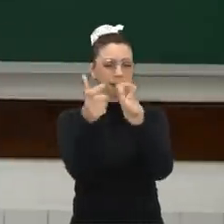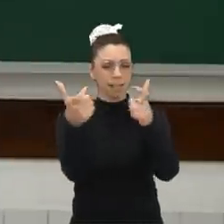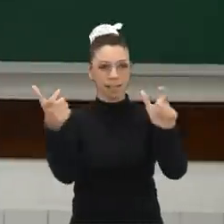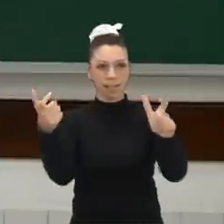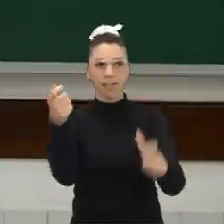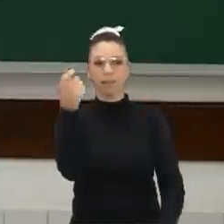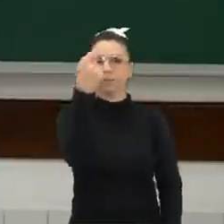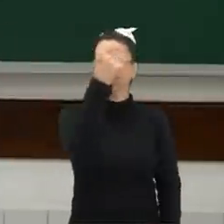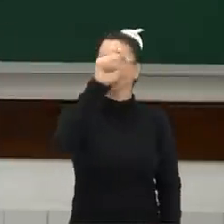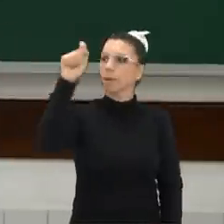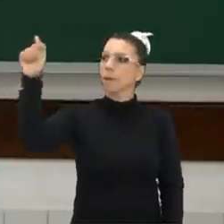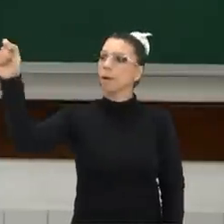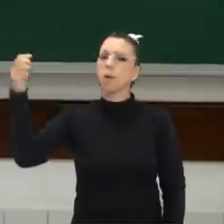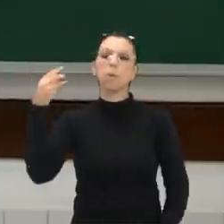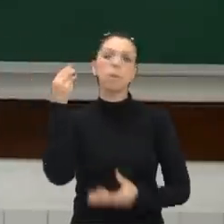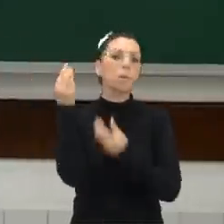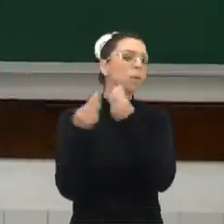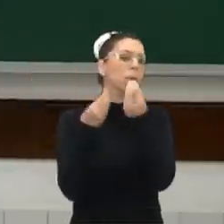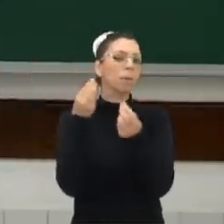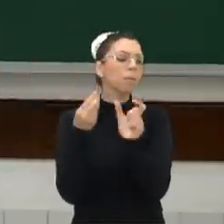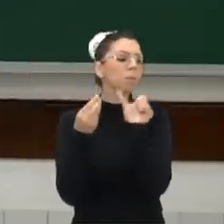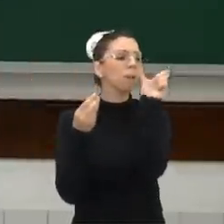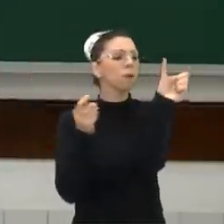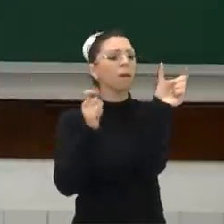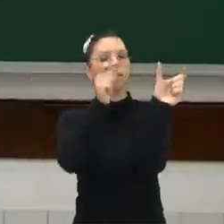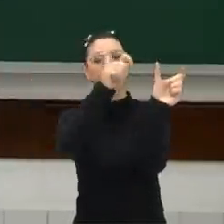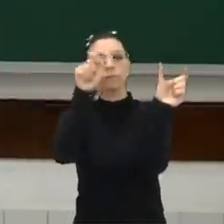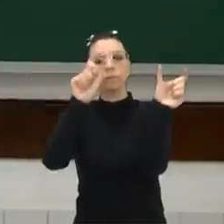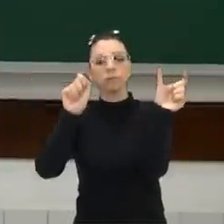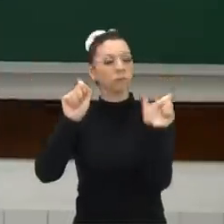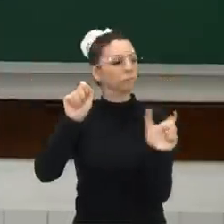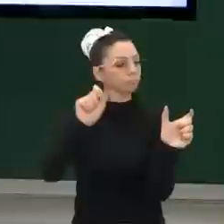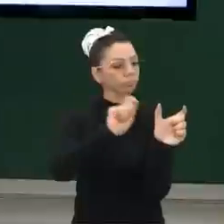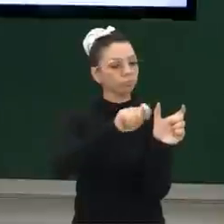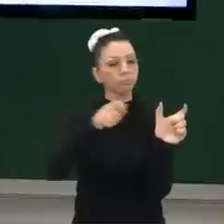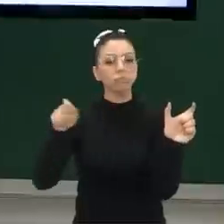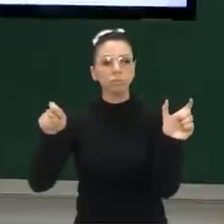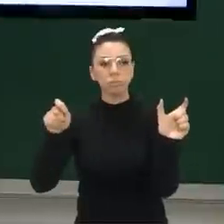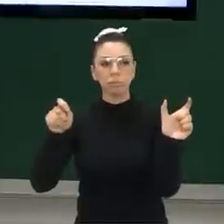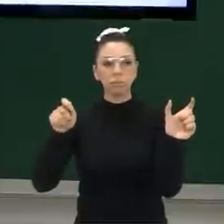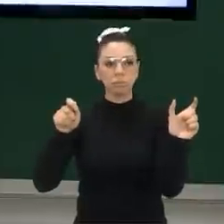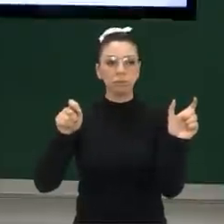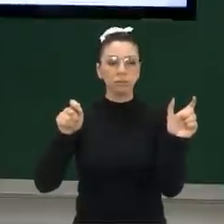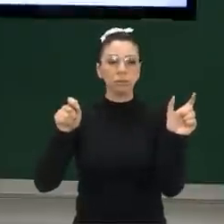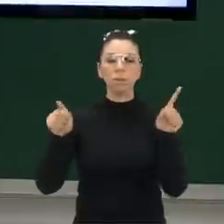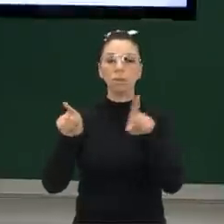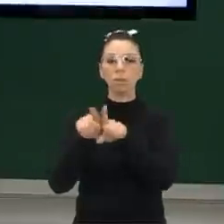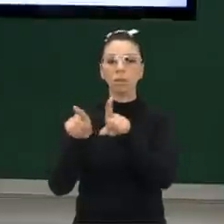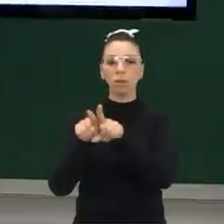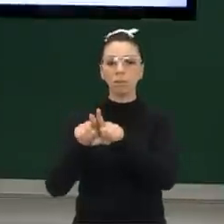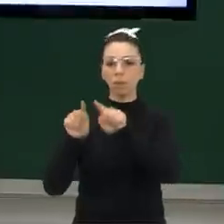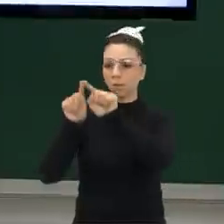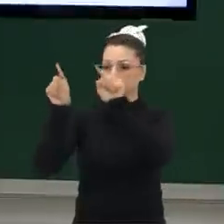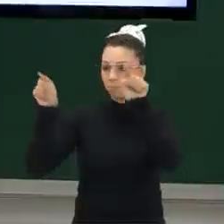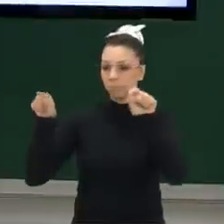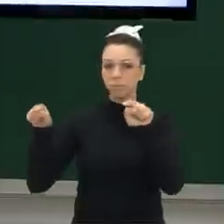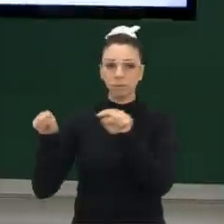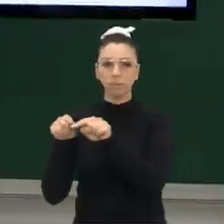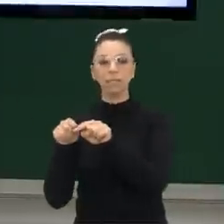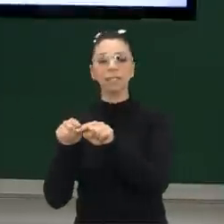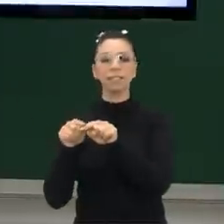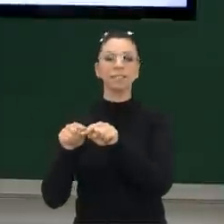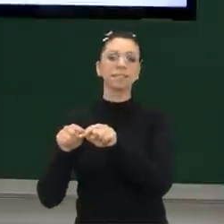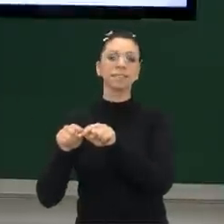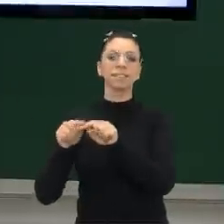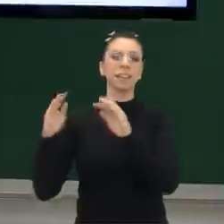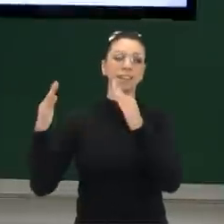escrever. Como é que eu falo essa palavrinha, essa outra, essa parte da casa, essa